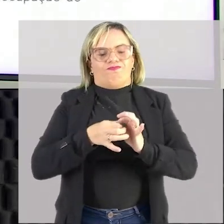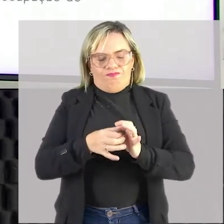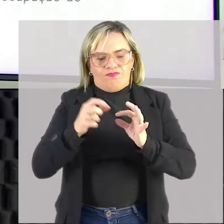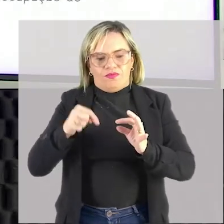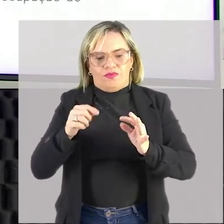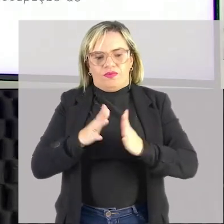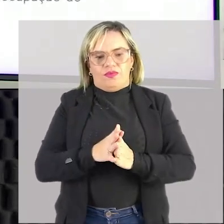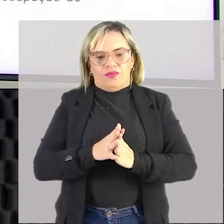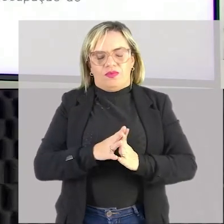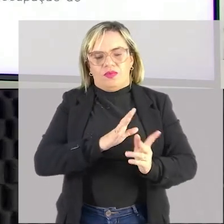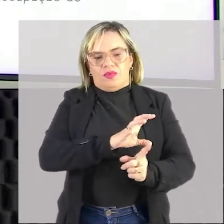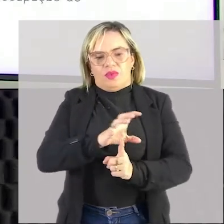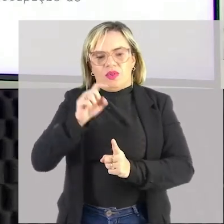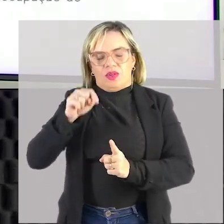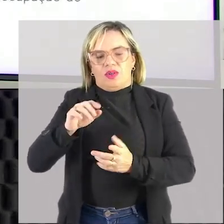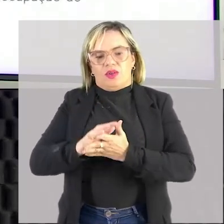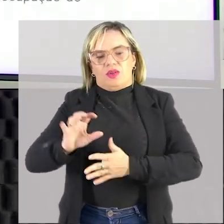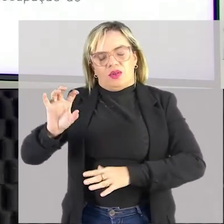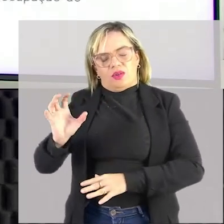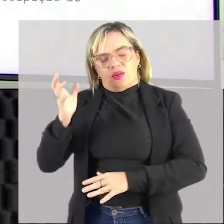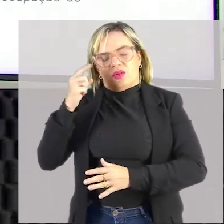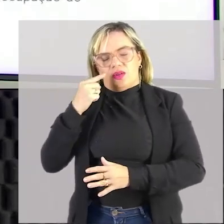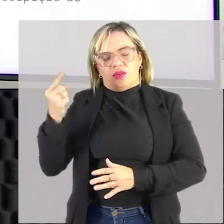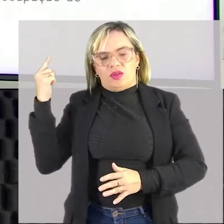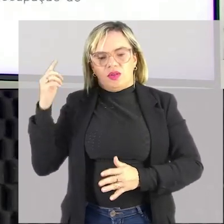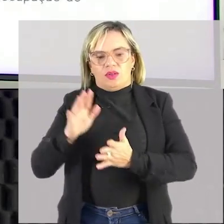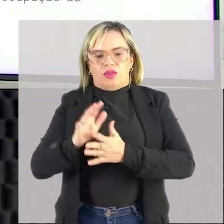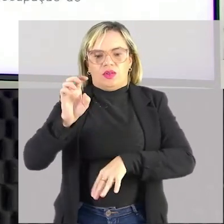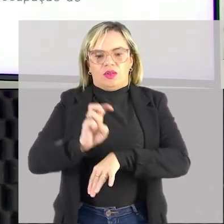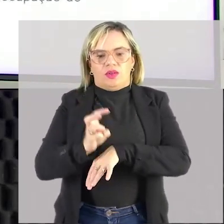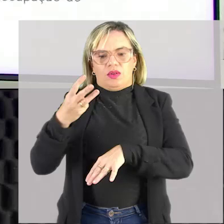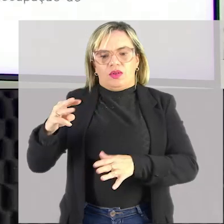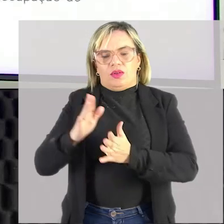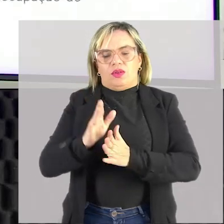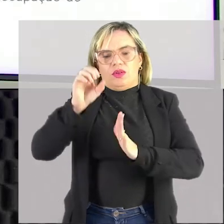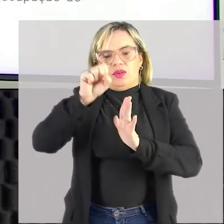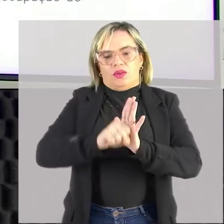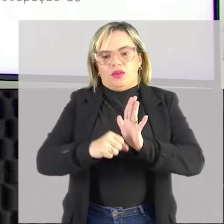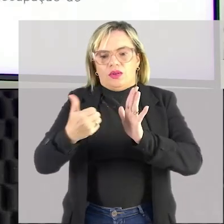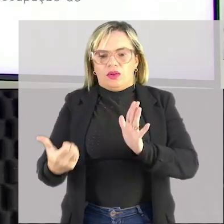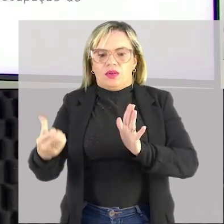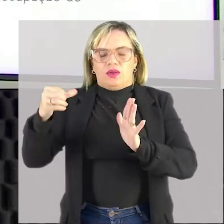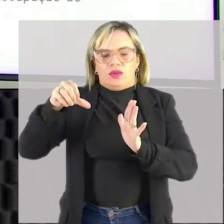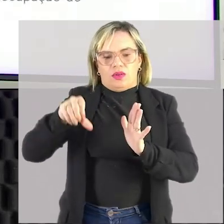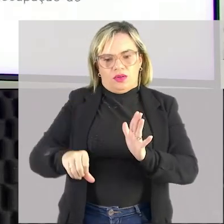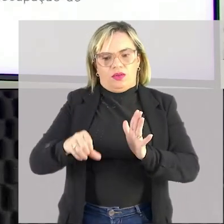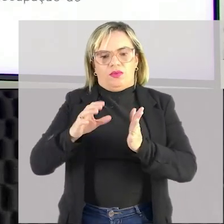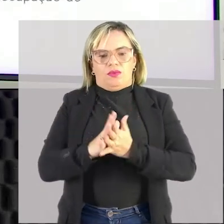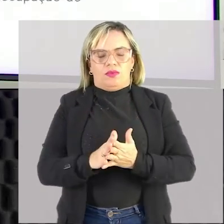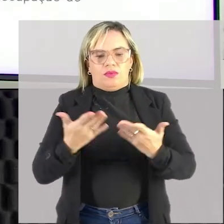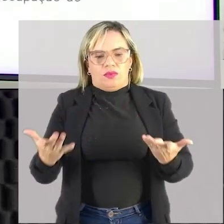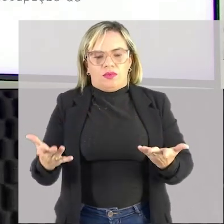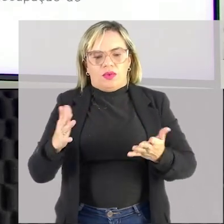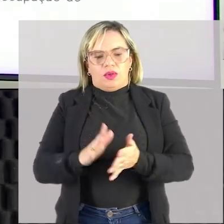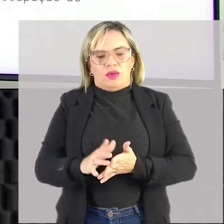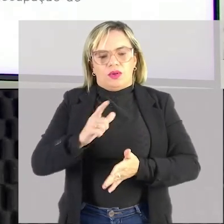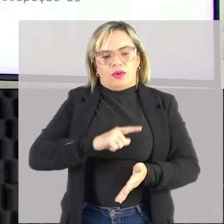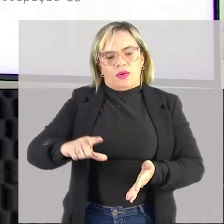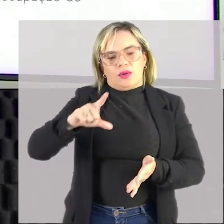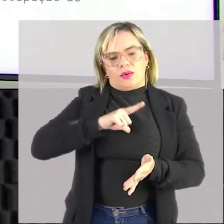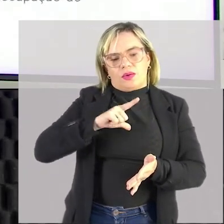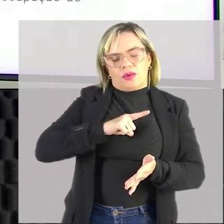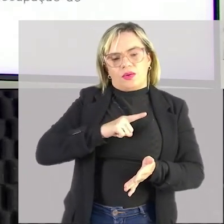aí nesse evento aqui no Maranhão, aqui no século XIX. Então, olha só, você tinha